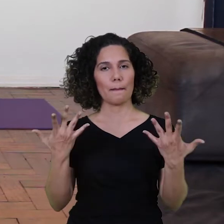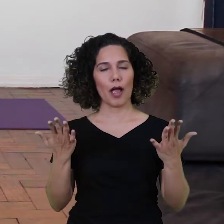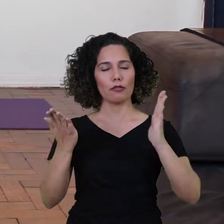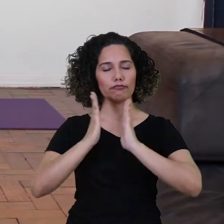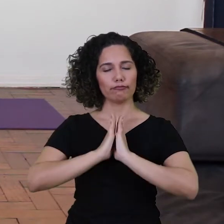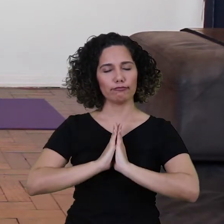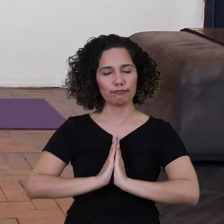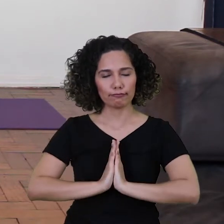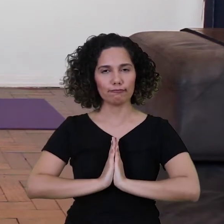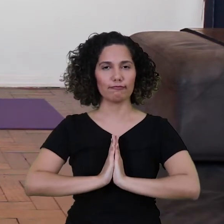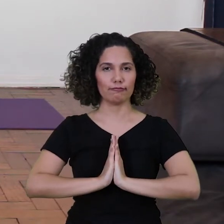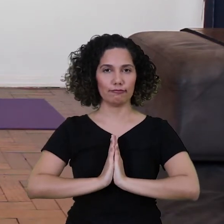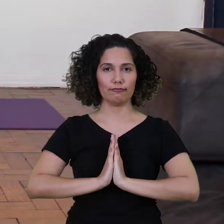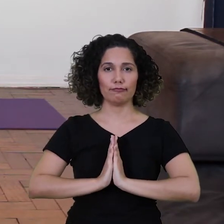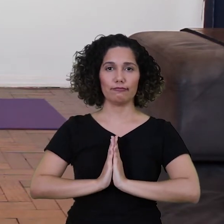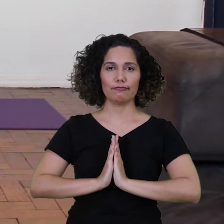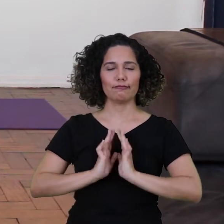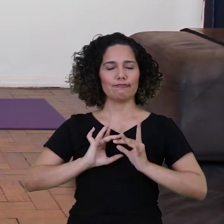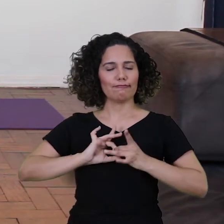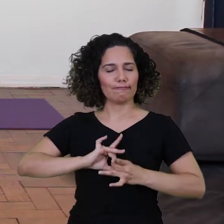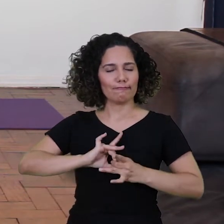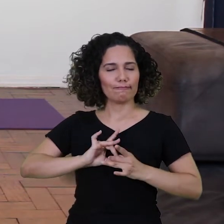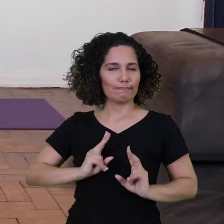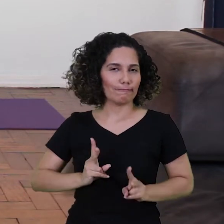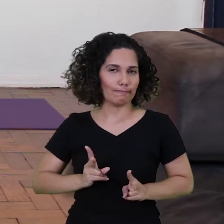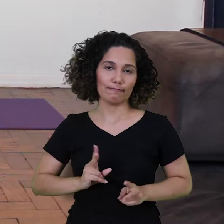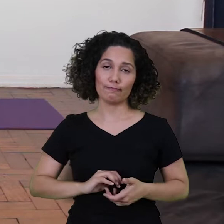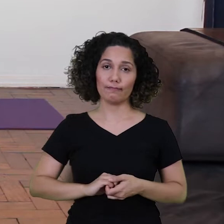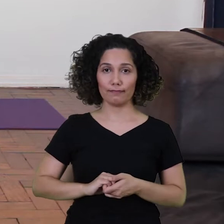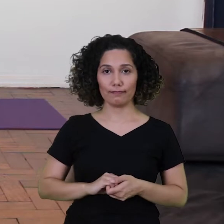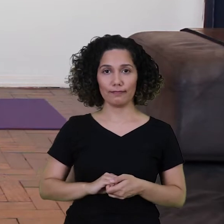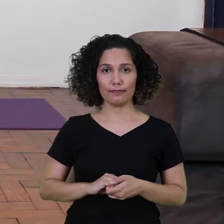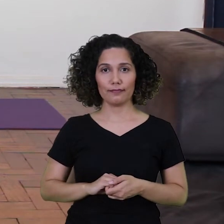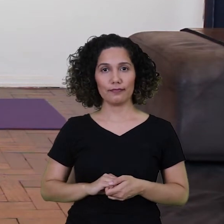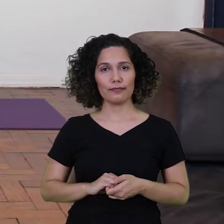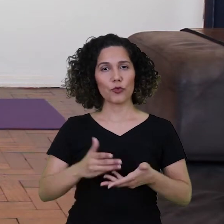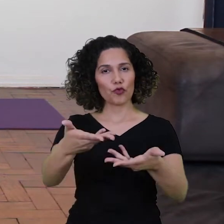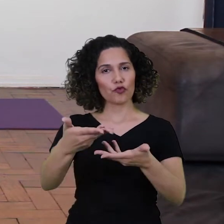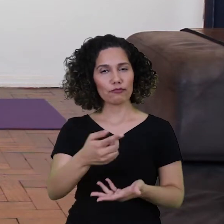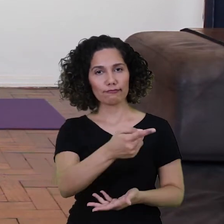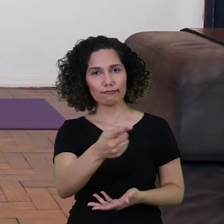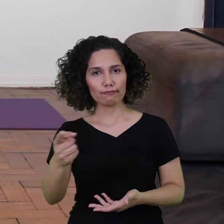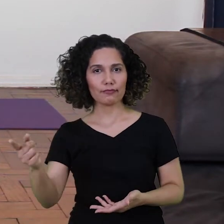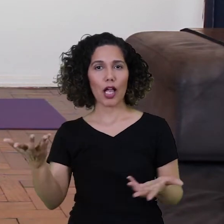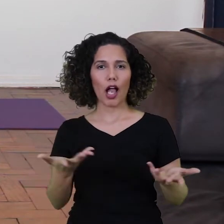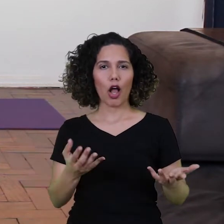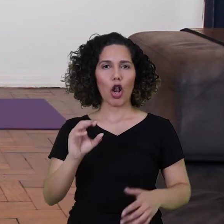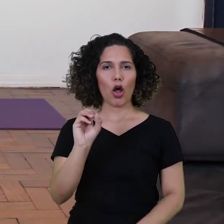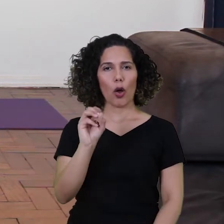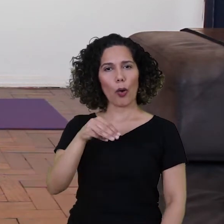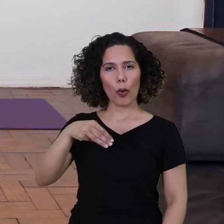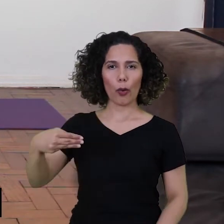traz as mãos juntas lá na frente do peito, não perde essa conexão que você está fazendo. Convido vocês a